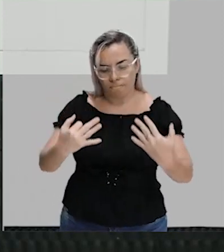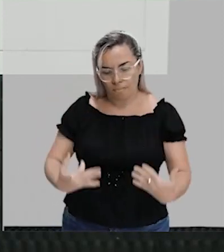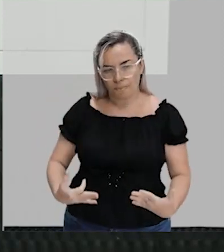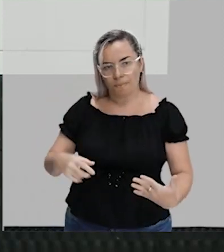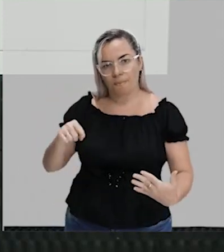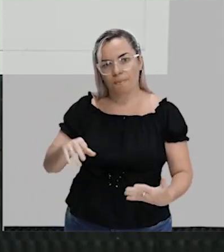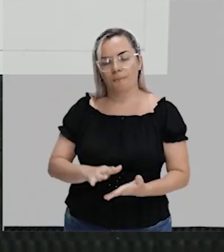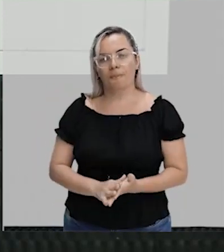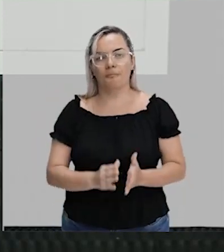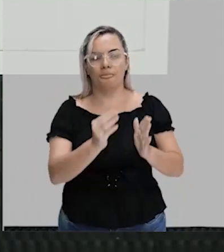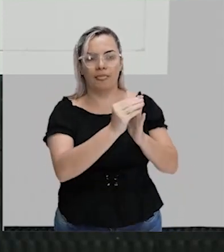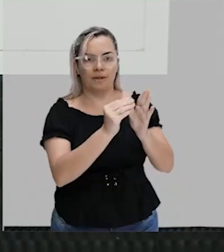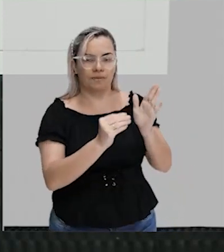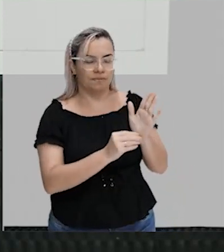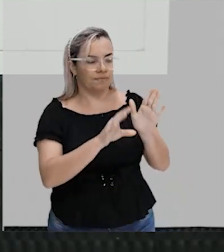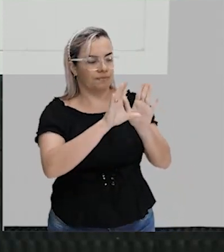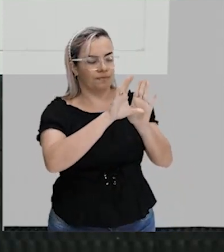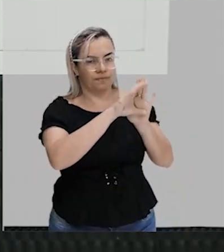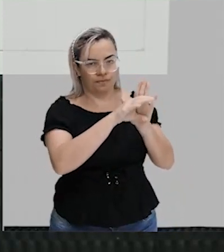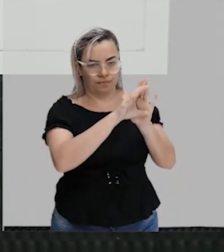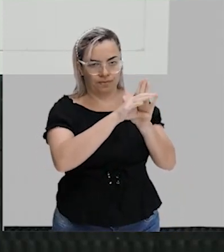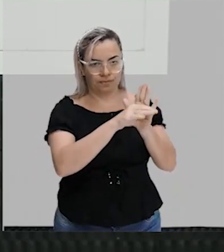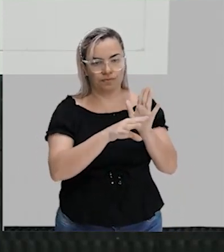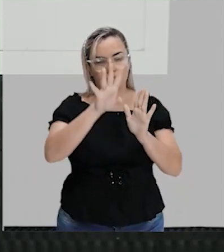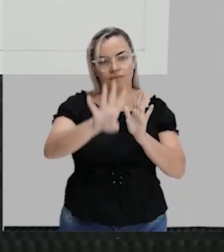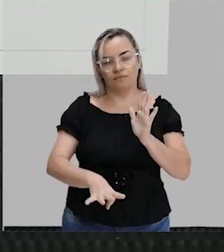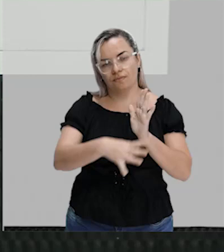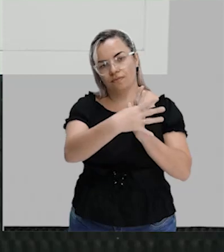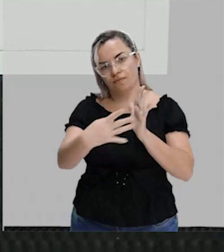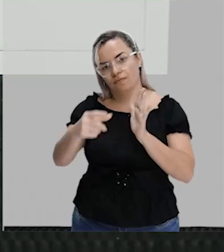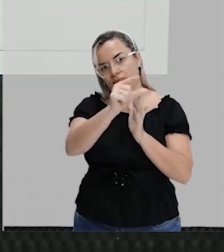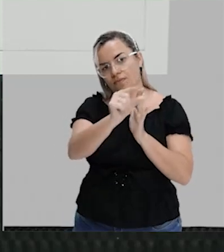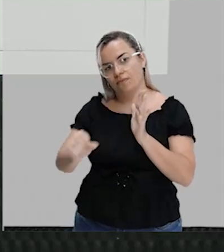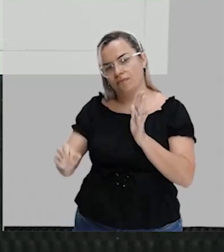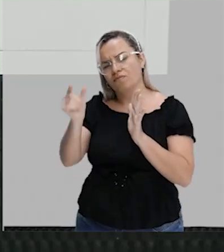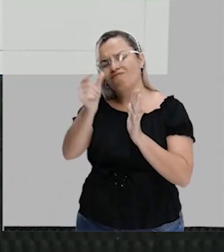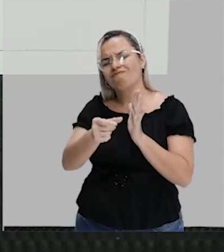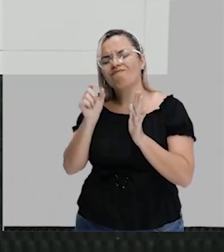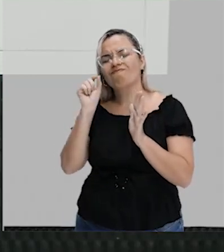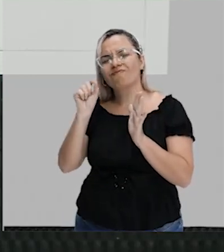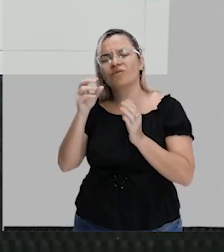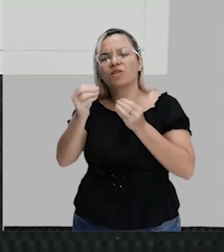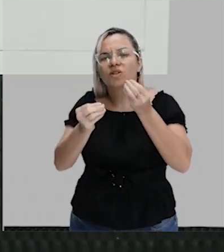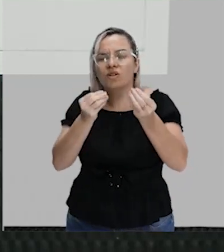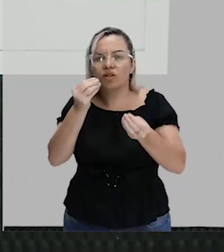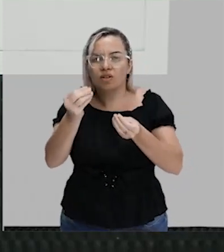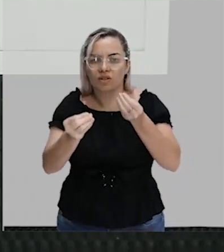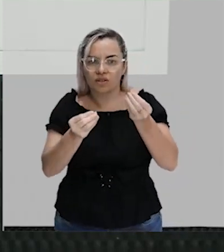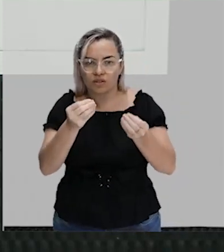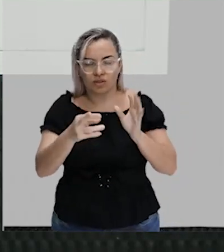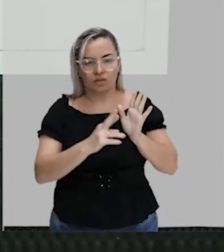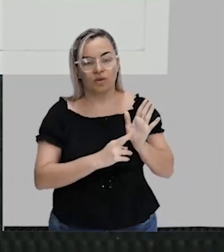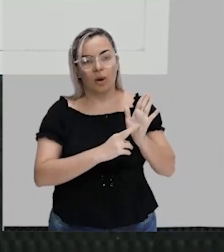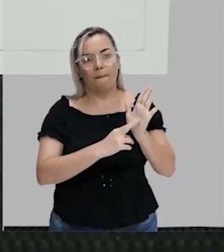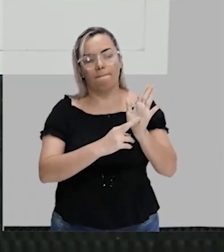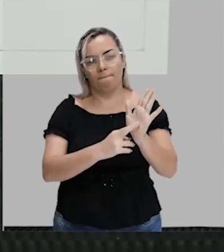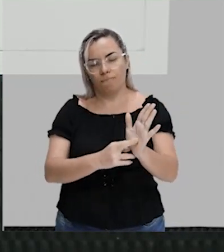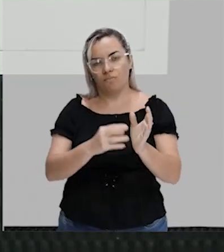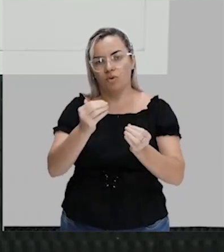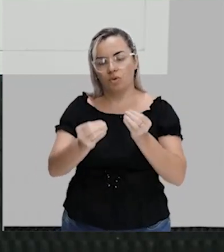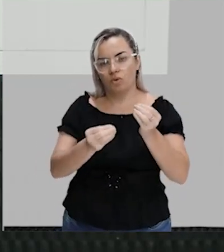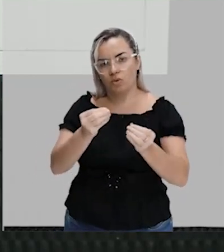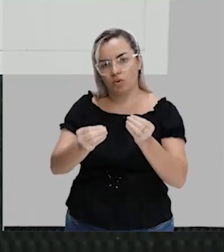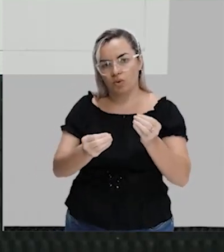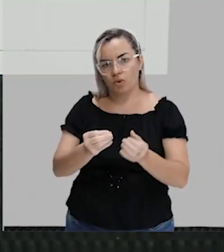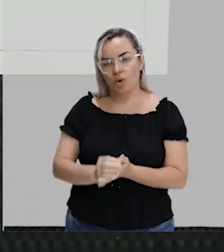tivemos uma aula onde falou do conceito né de Matriz O que que é uma matriz como é que a sua representação Como é que